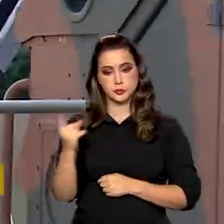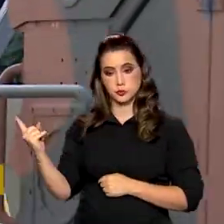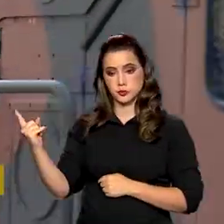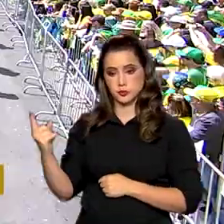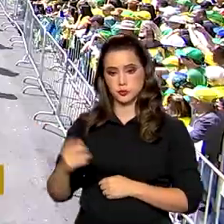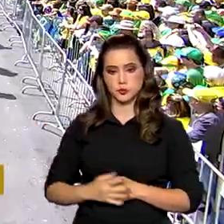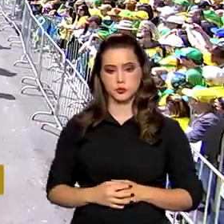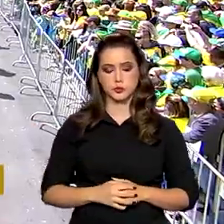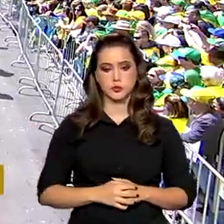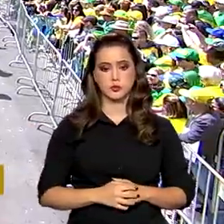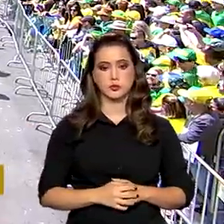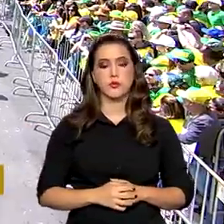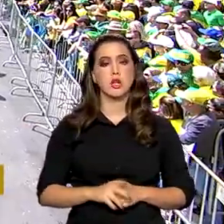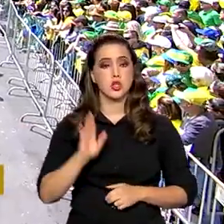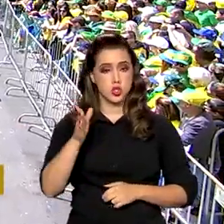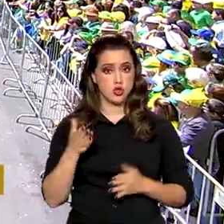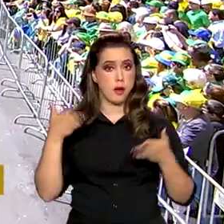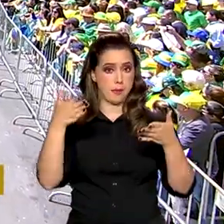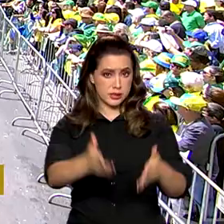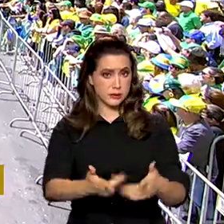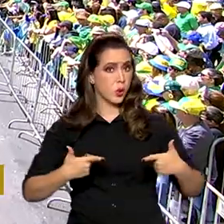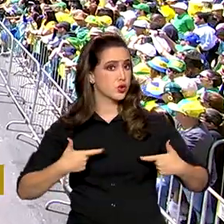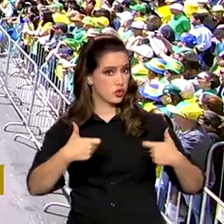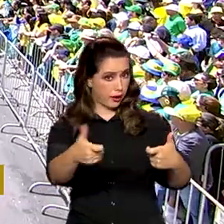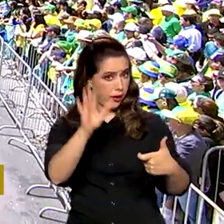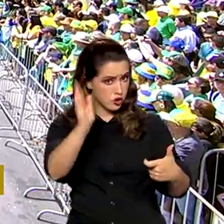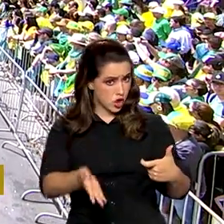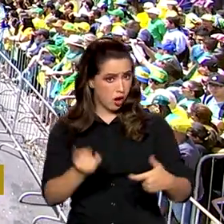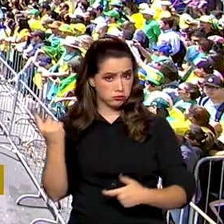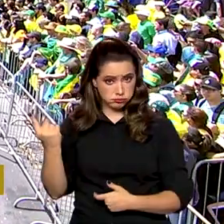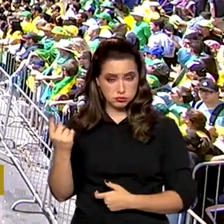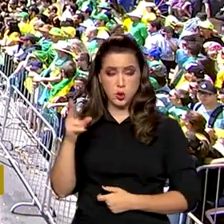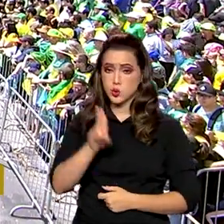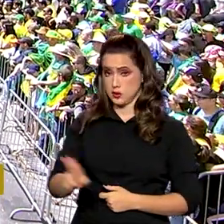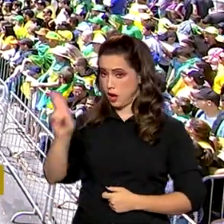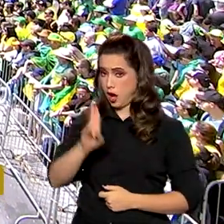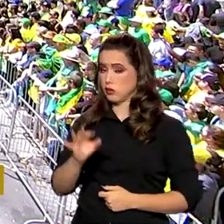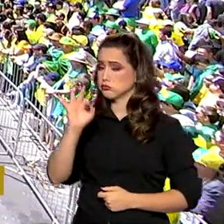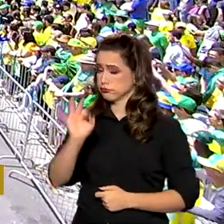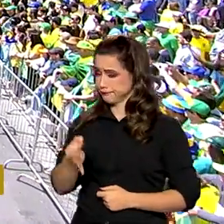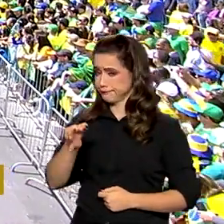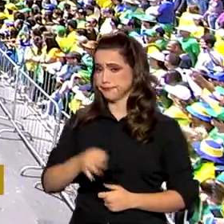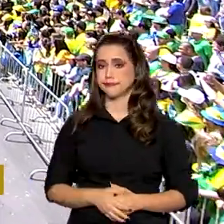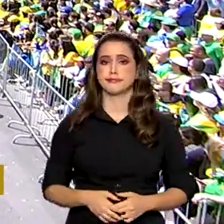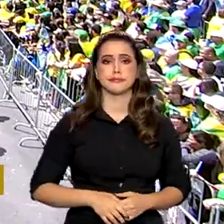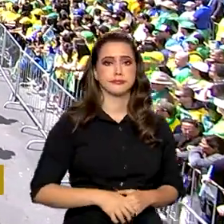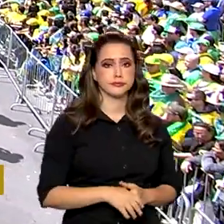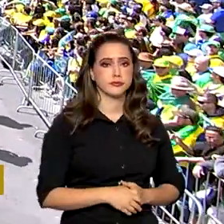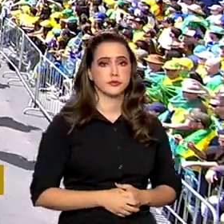já participou de algumas guerras, né? Então é um armamento realmente de elevada eficácia.